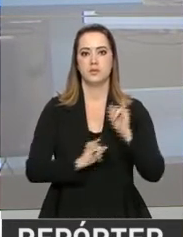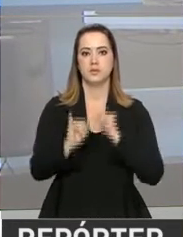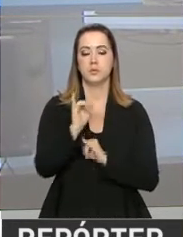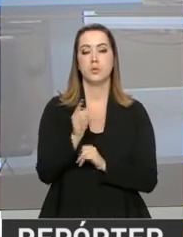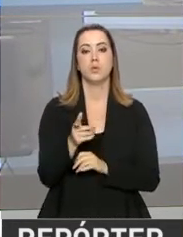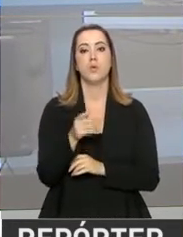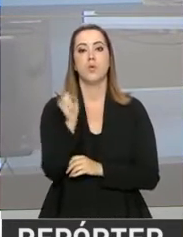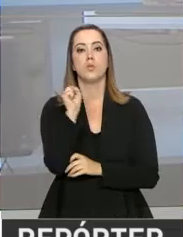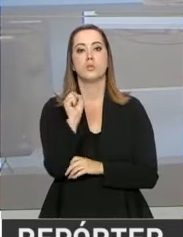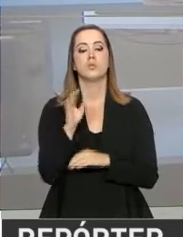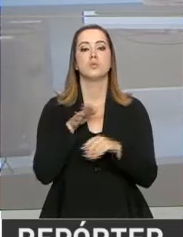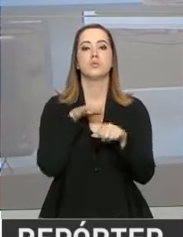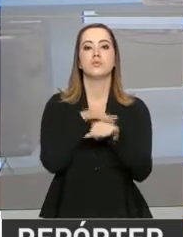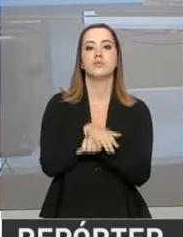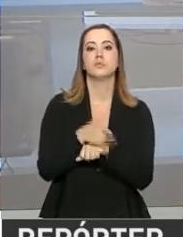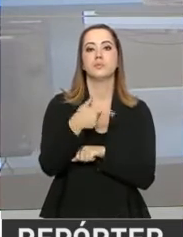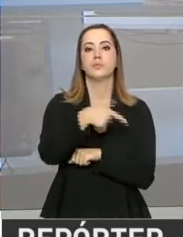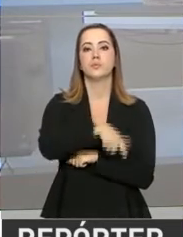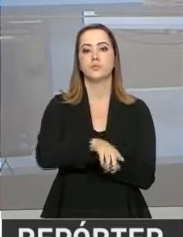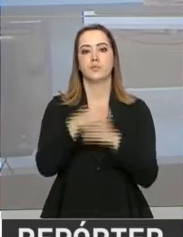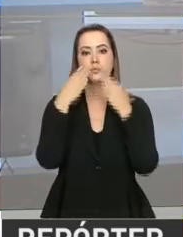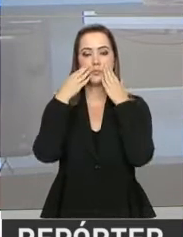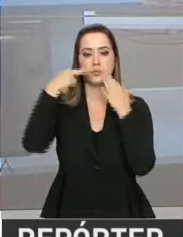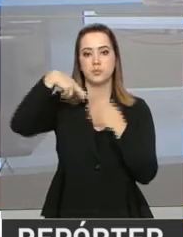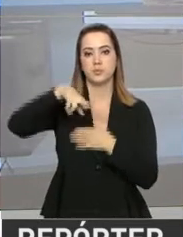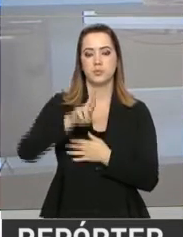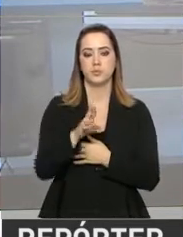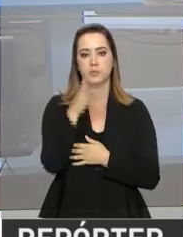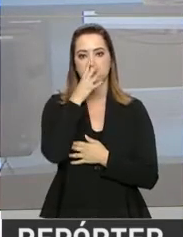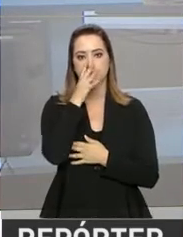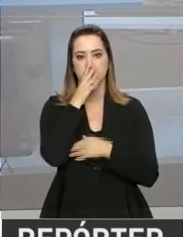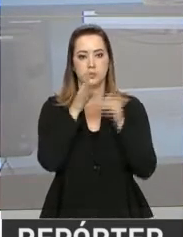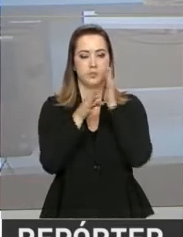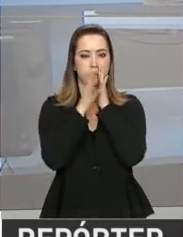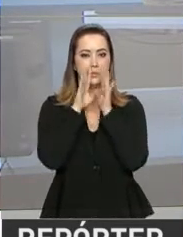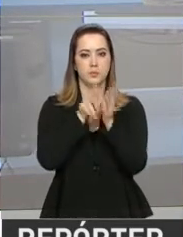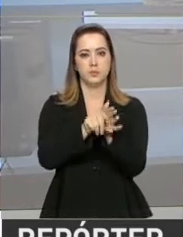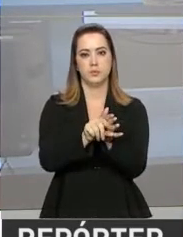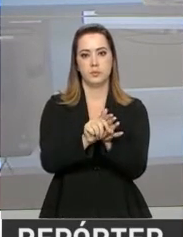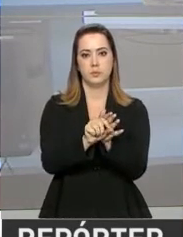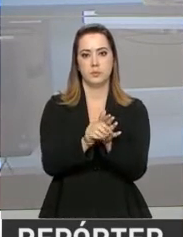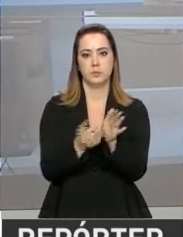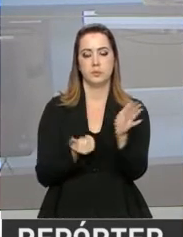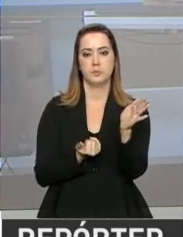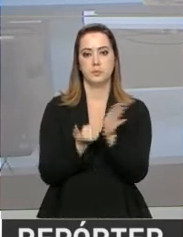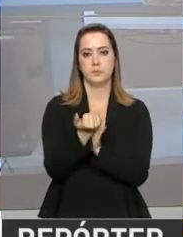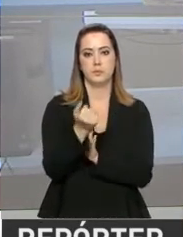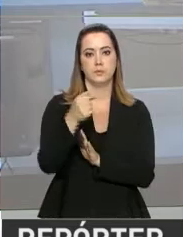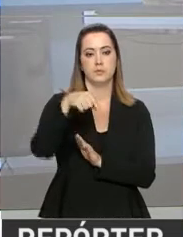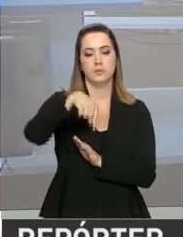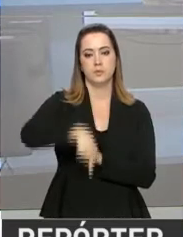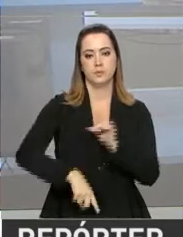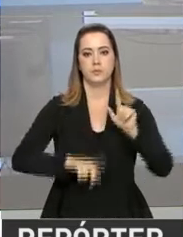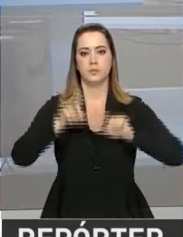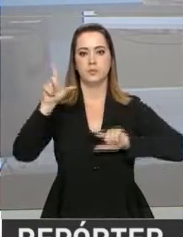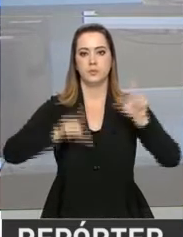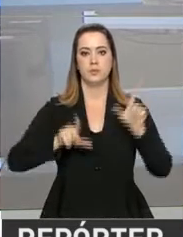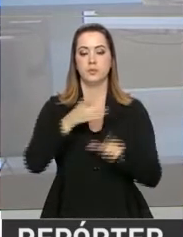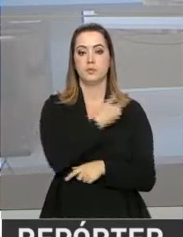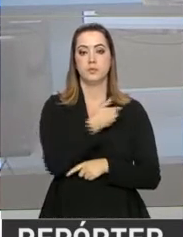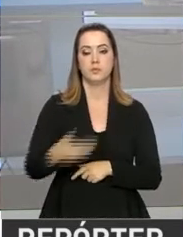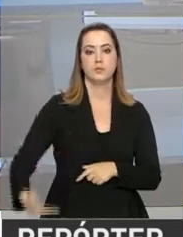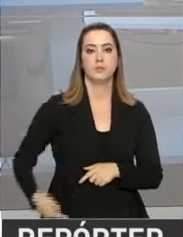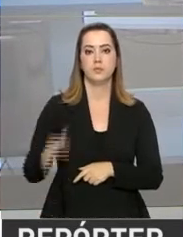informações ou às oito da noite na próxima edição do repórter nbr acompanhe também as novidades em nossas redes sociais continue com a gente aqui na